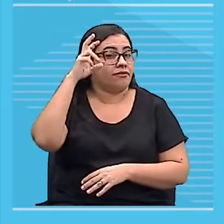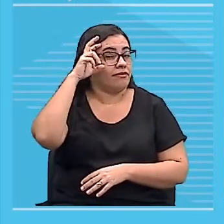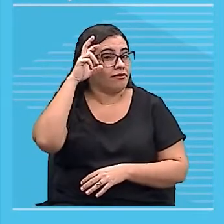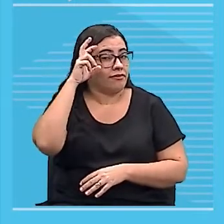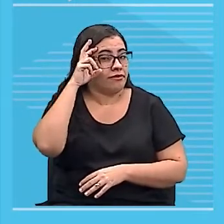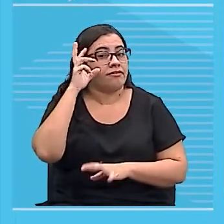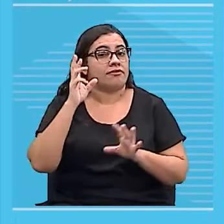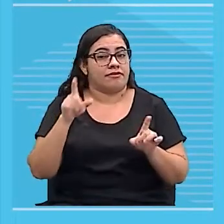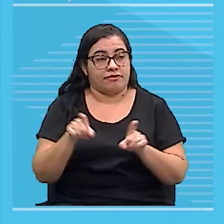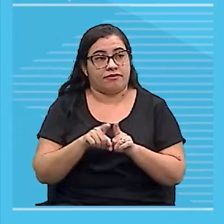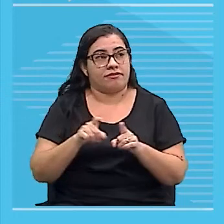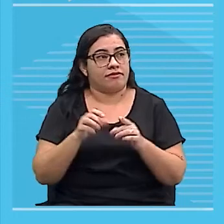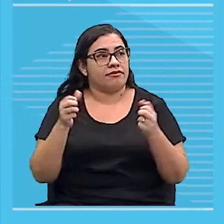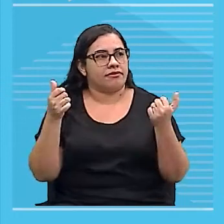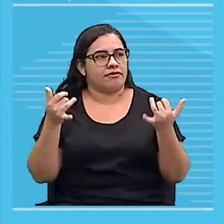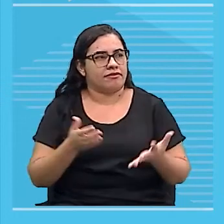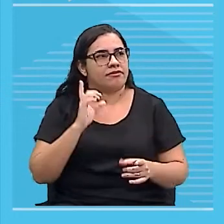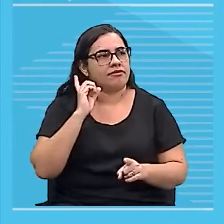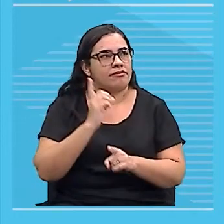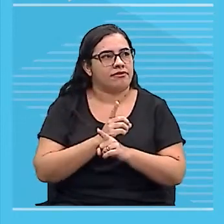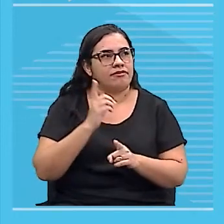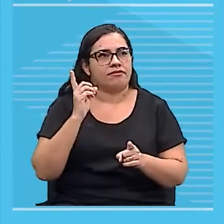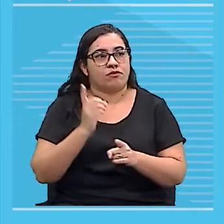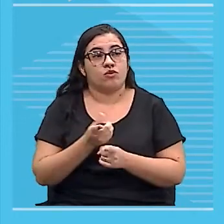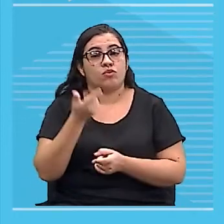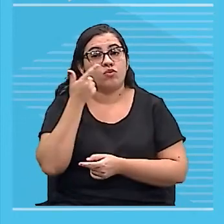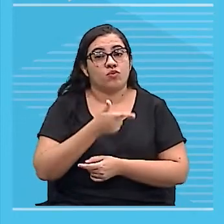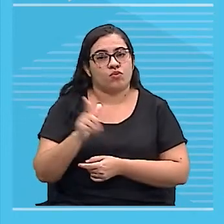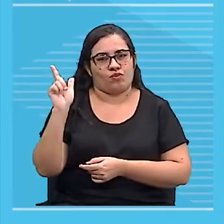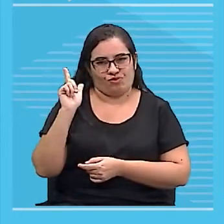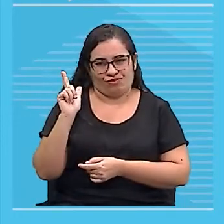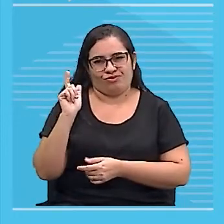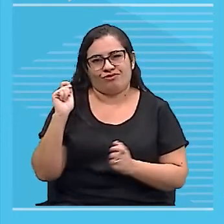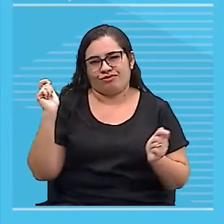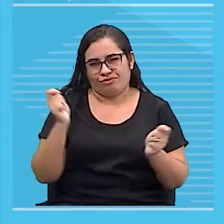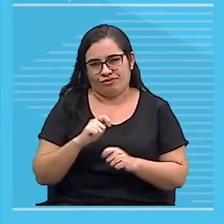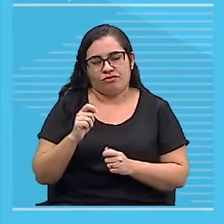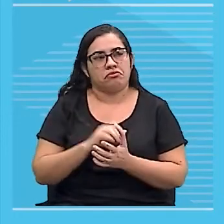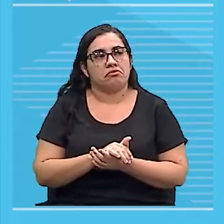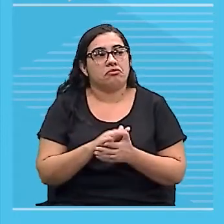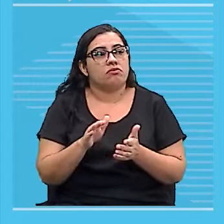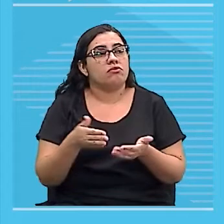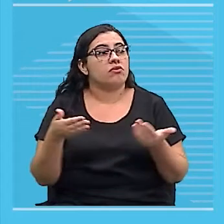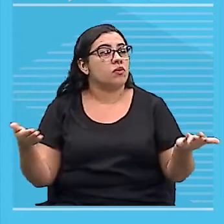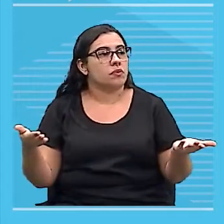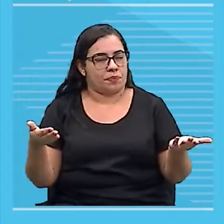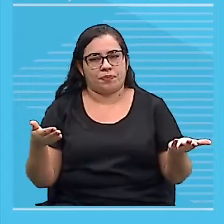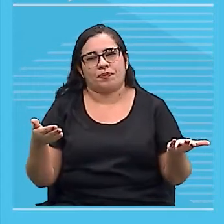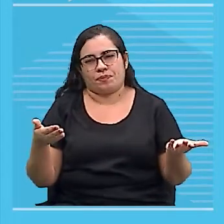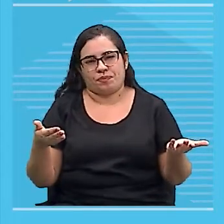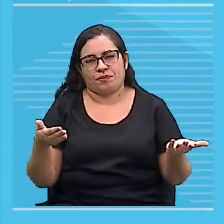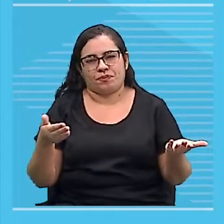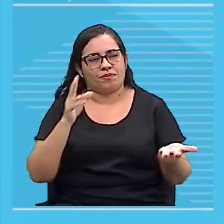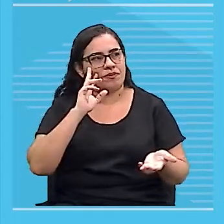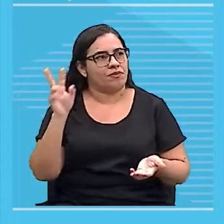que também é possível encontrar uma outra maneira. Qual é essa outra maneira?